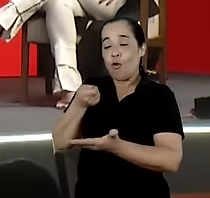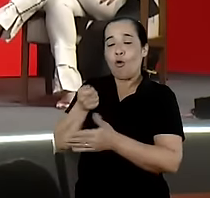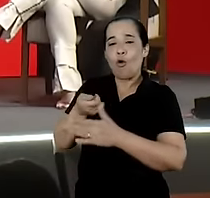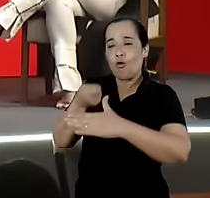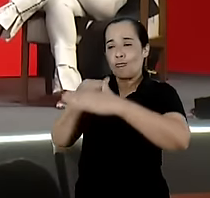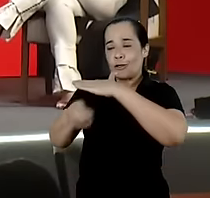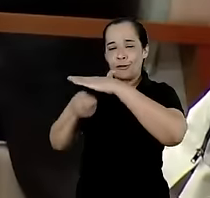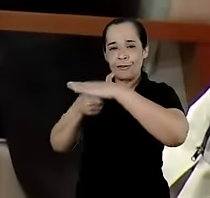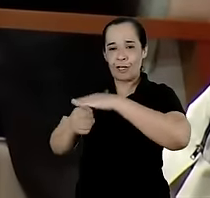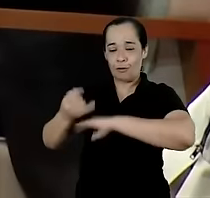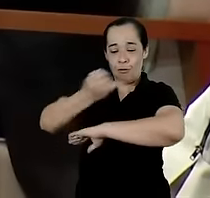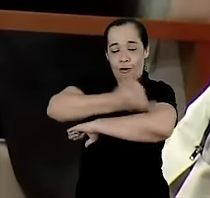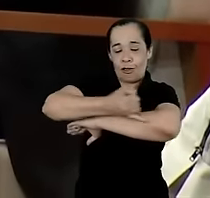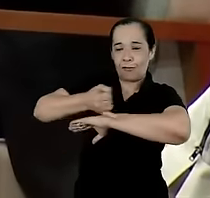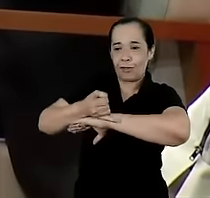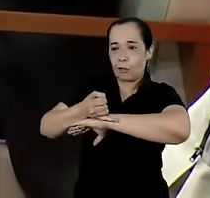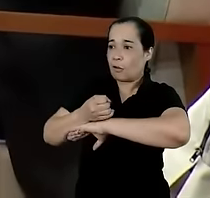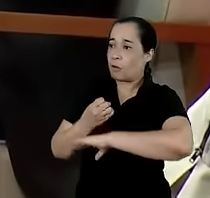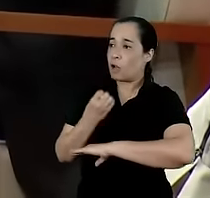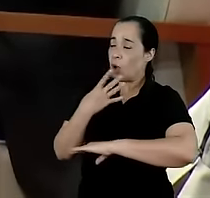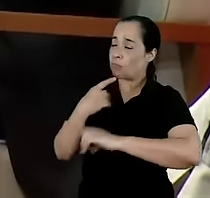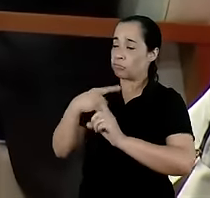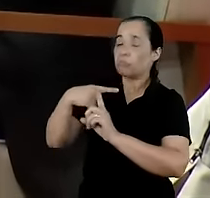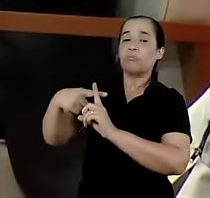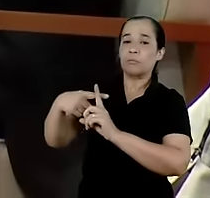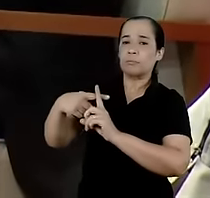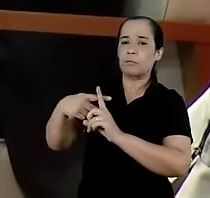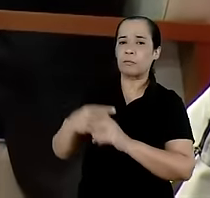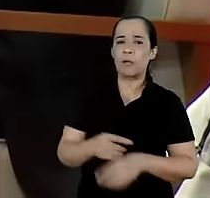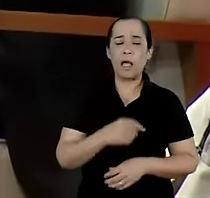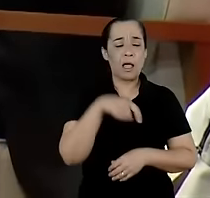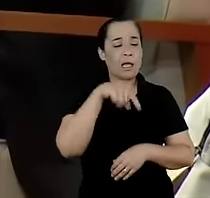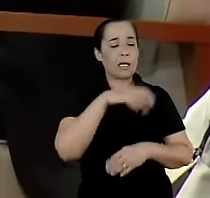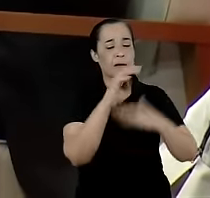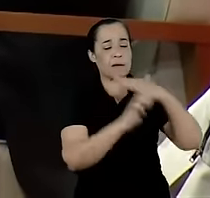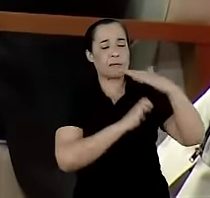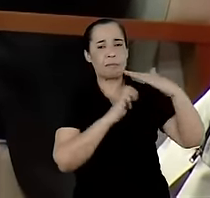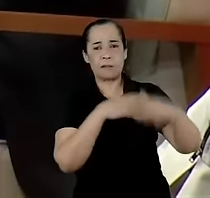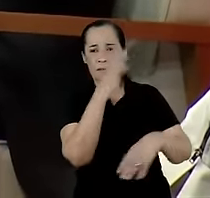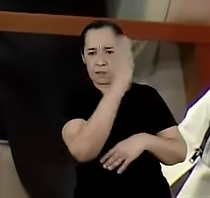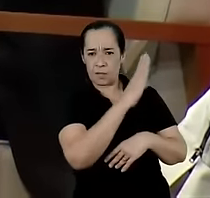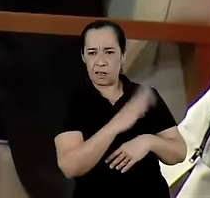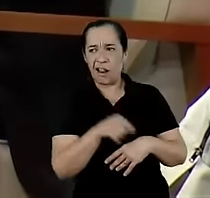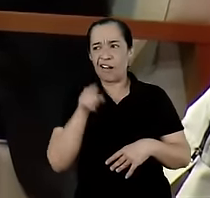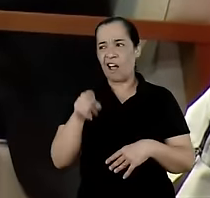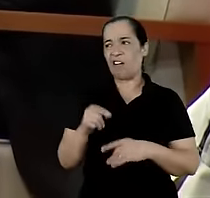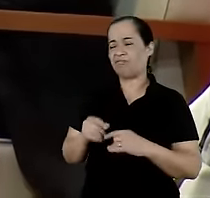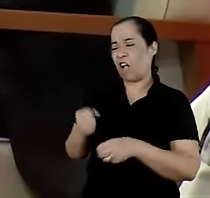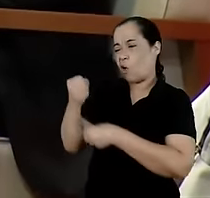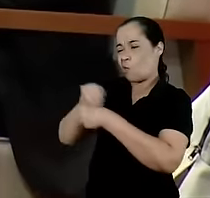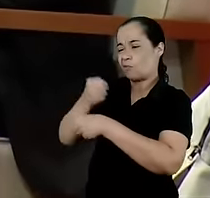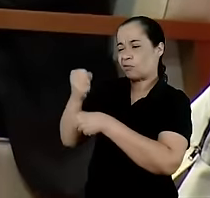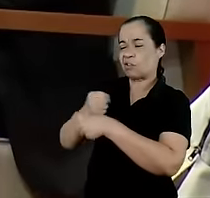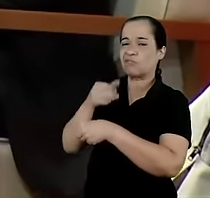para empresas brasileiras né como lá a construção tá mais devagar quer dizer China é um país produtor de